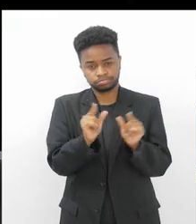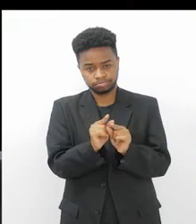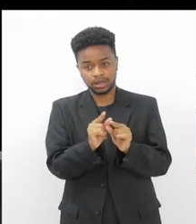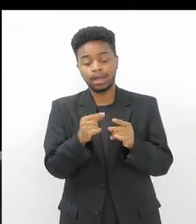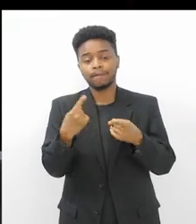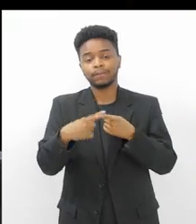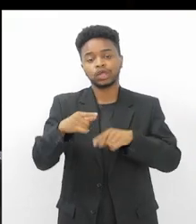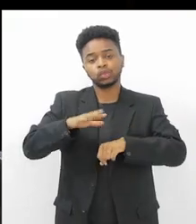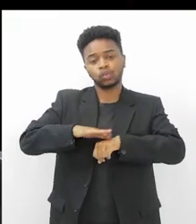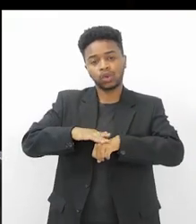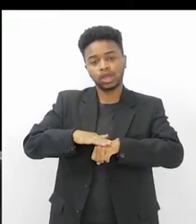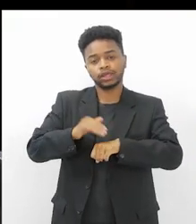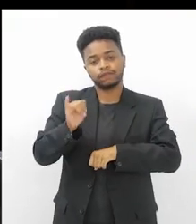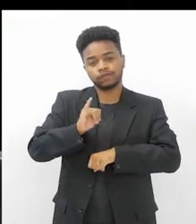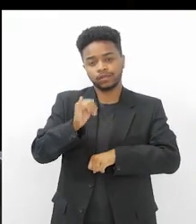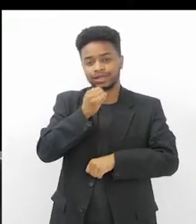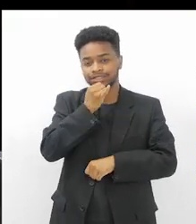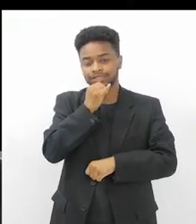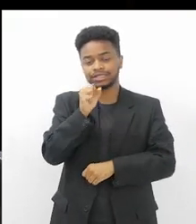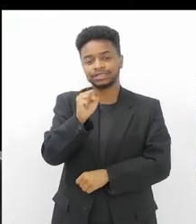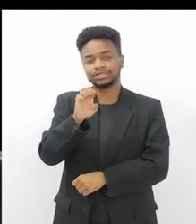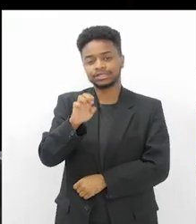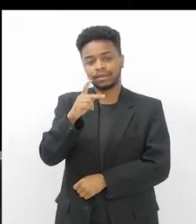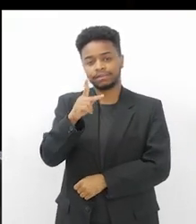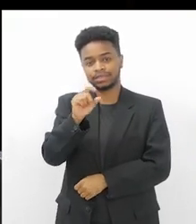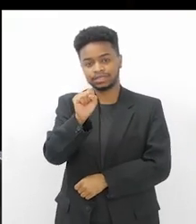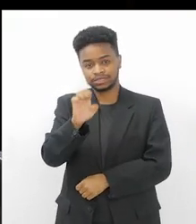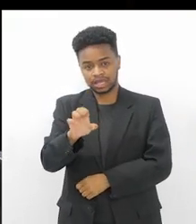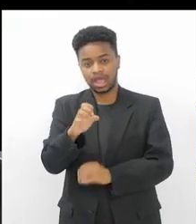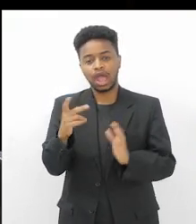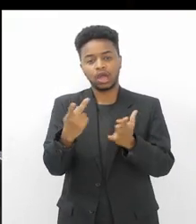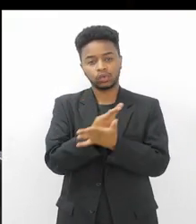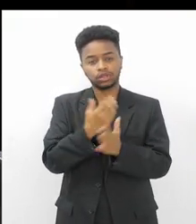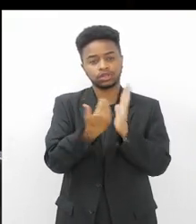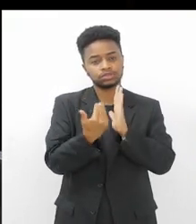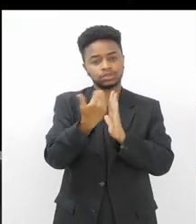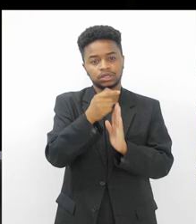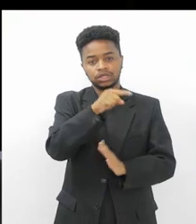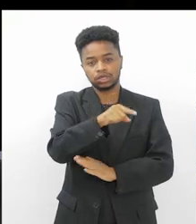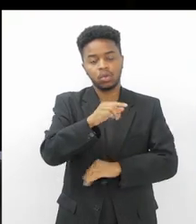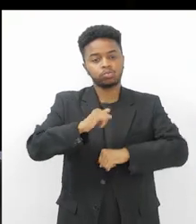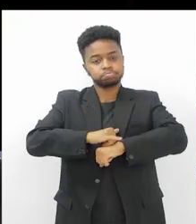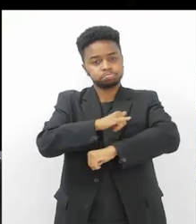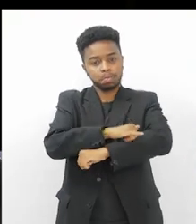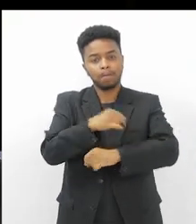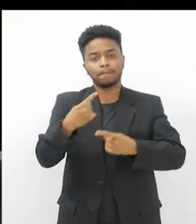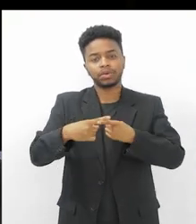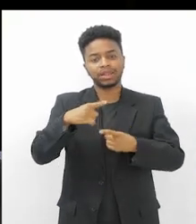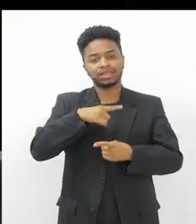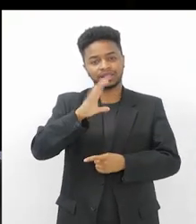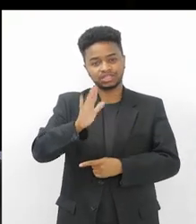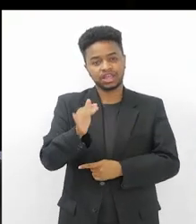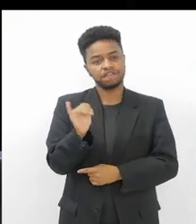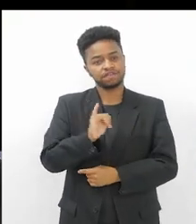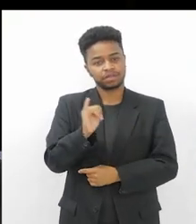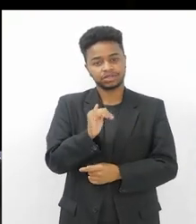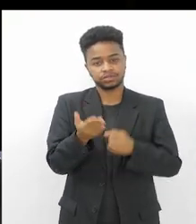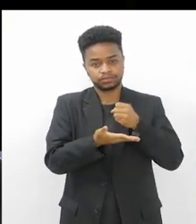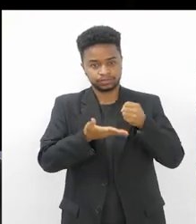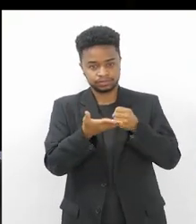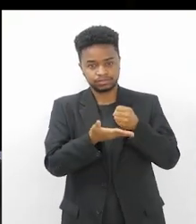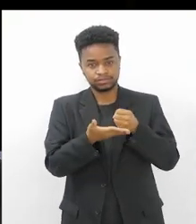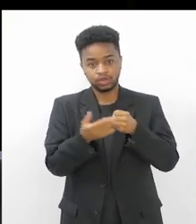grau. Tanto é que doenças inflamatórias, como sepse, por exemplo, são mais graves no gordo, porque ele já tem